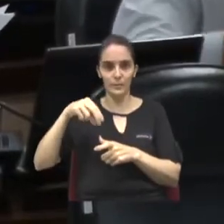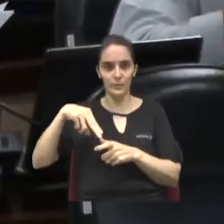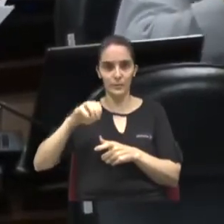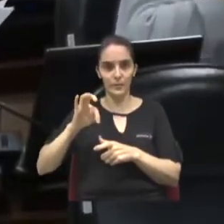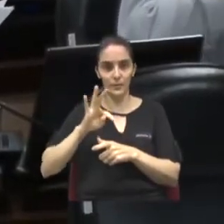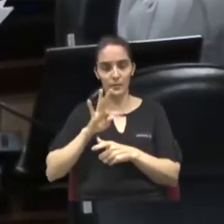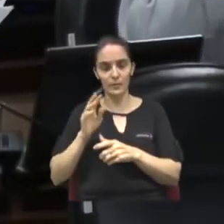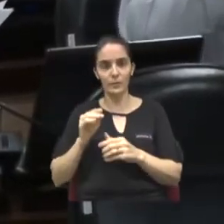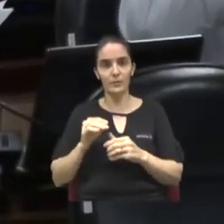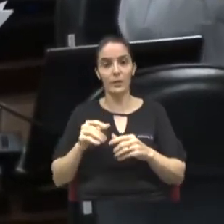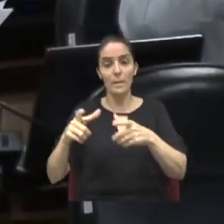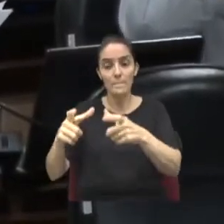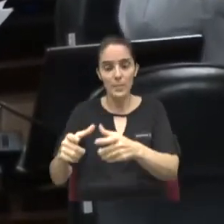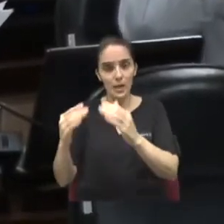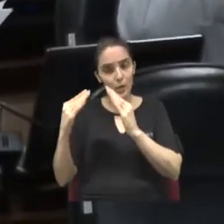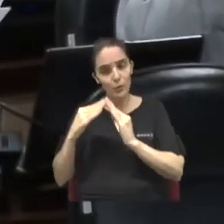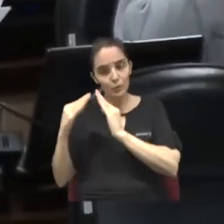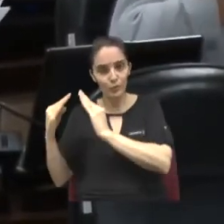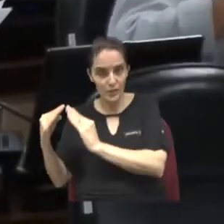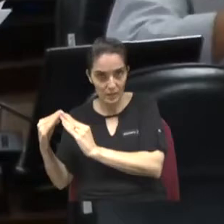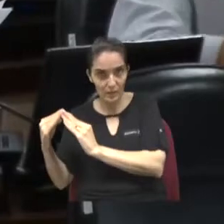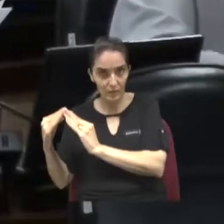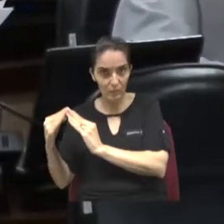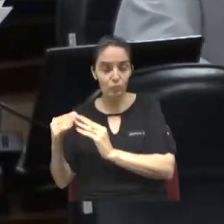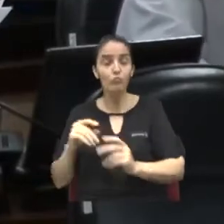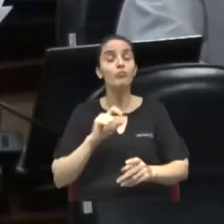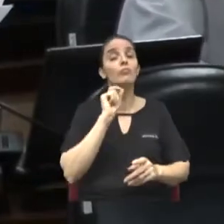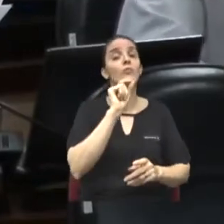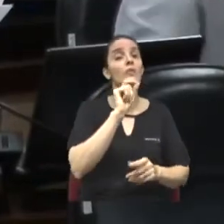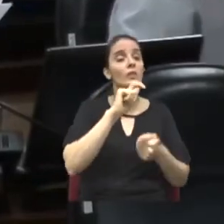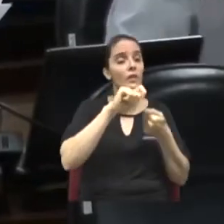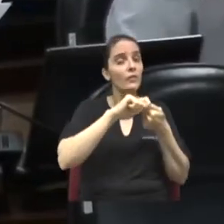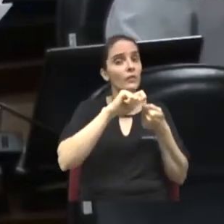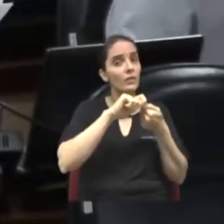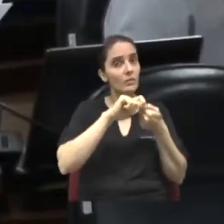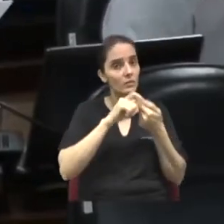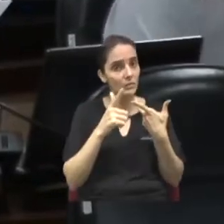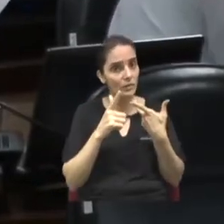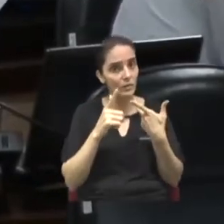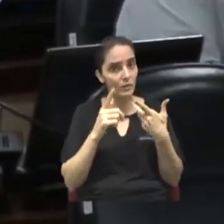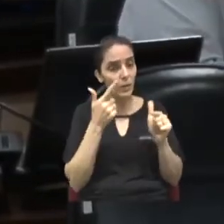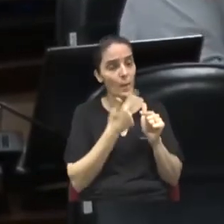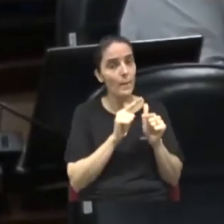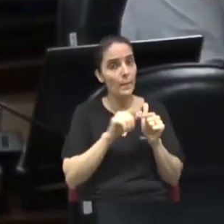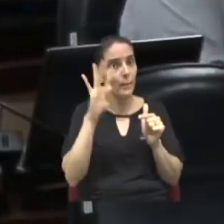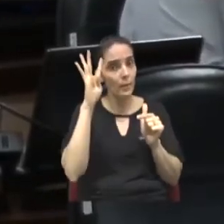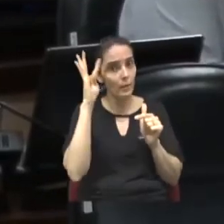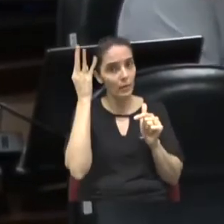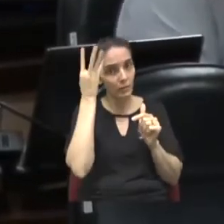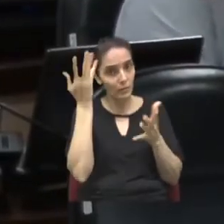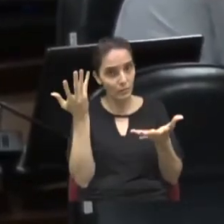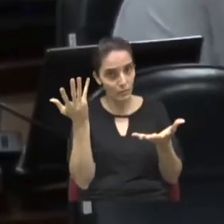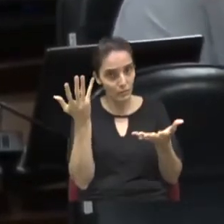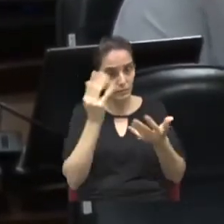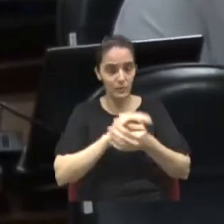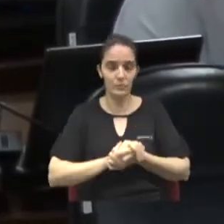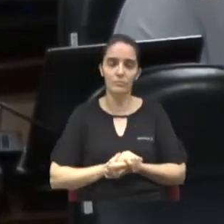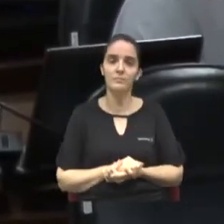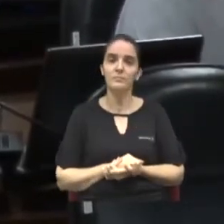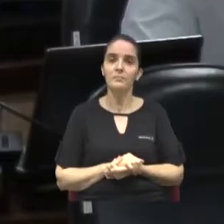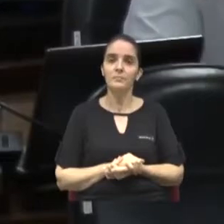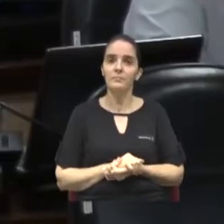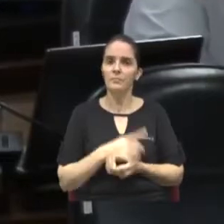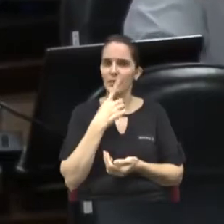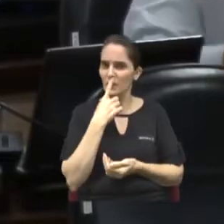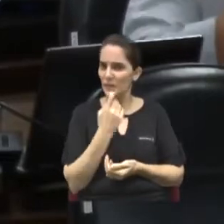vizinhos? Quais ações estão sendo tomadas para solucionar esse problema de